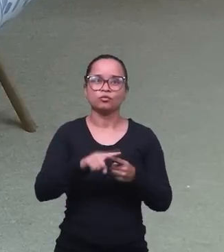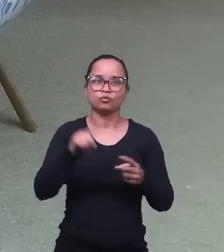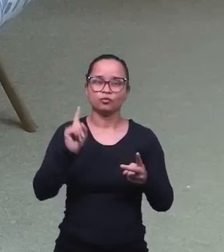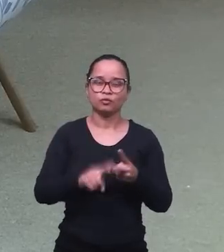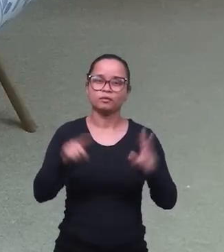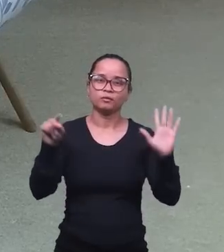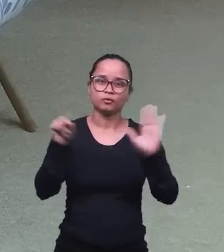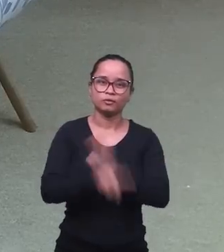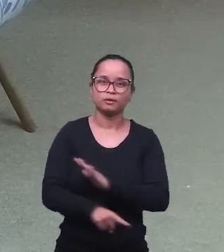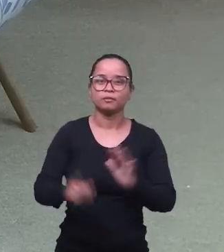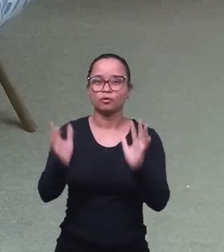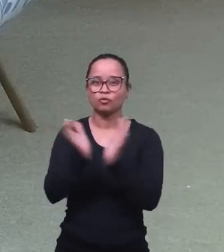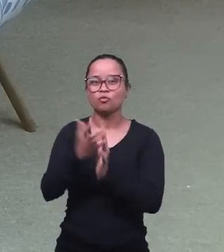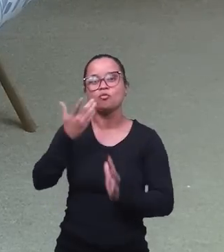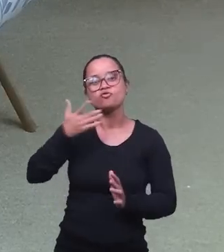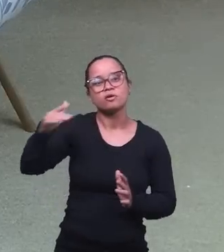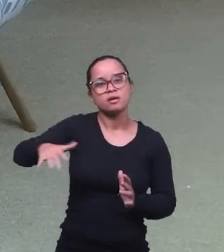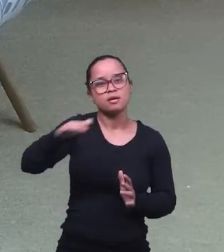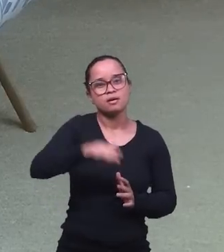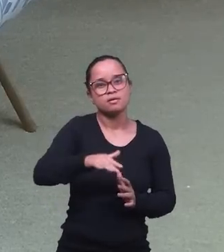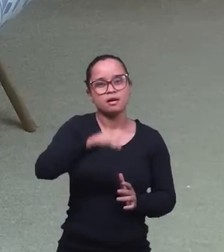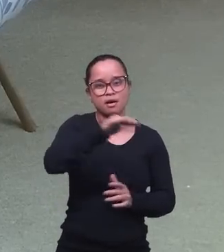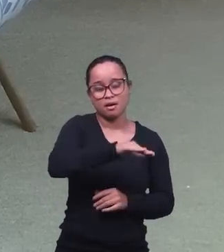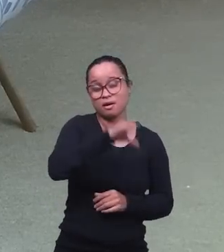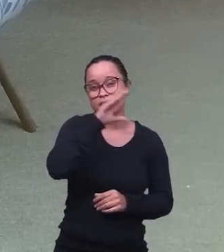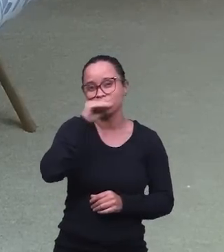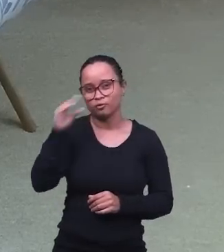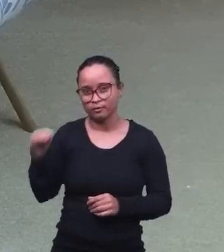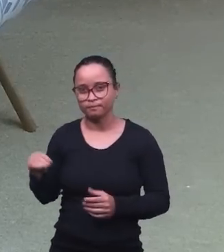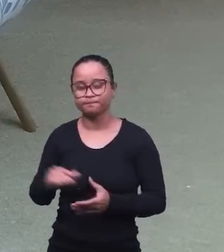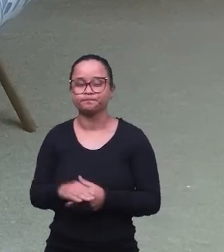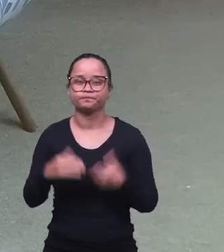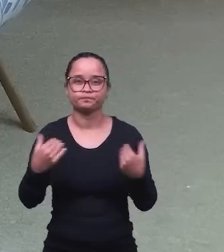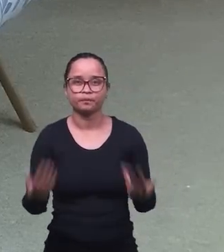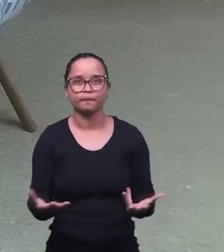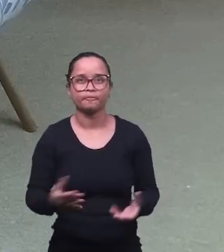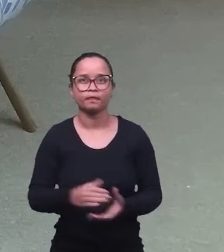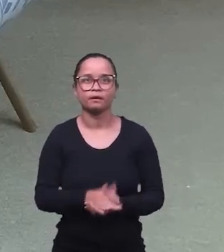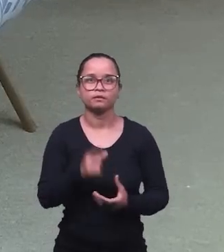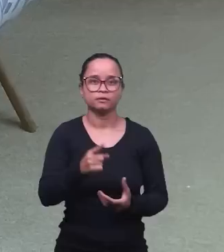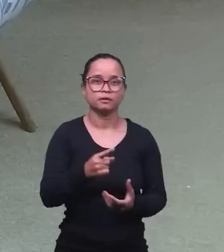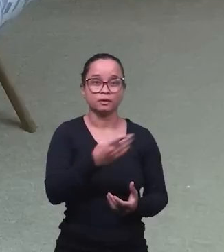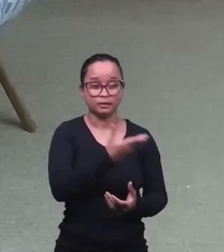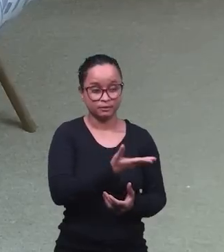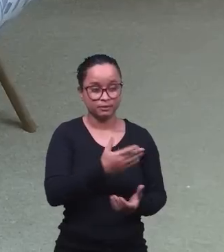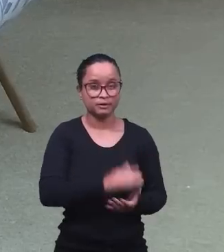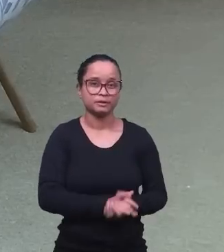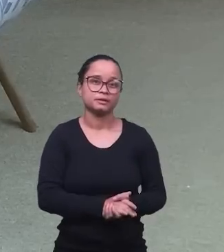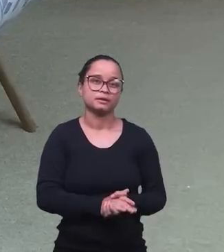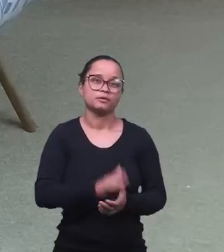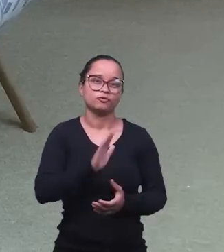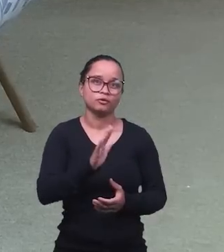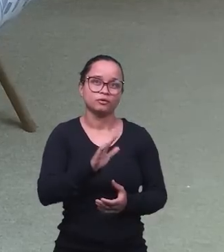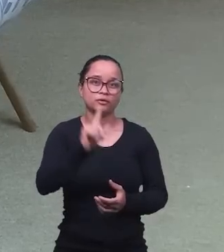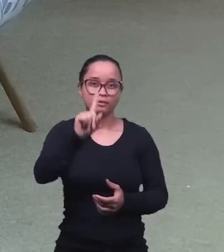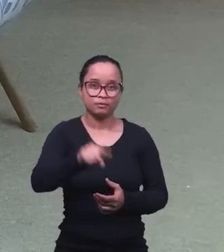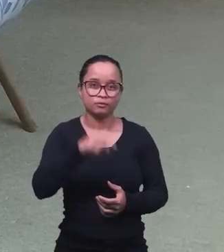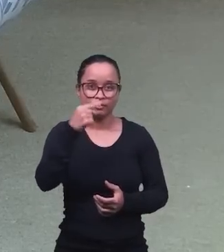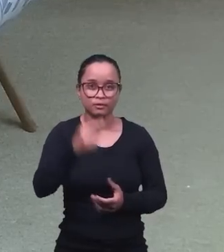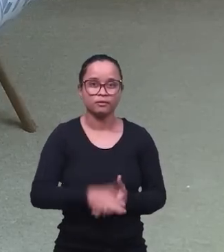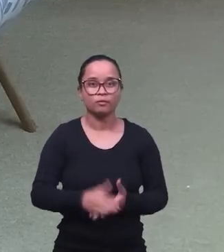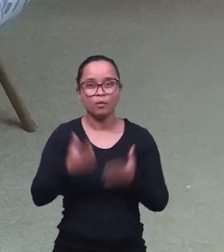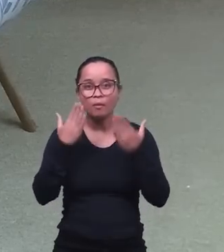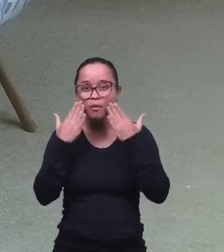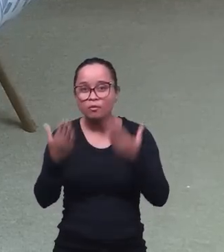2 perguntas dirigidas às crianças, intermediários e adolescentes. Então, o nosso companheiro se despede aqui agora. Amém. No